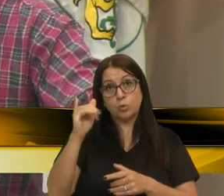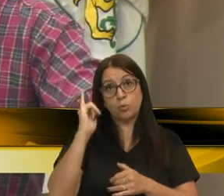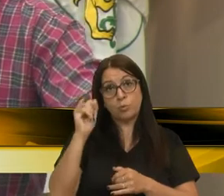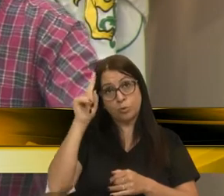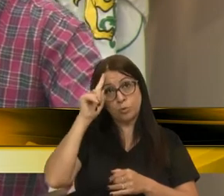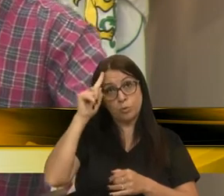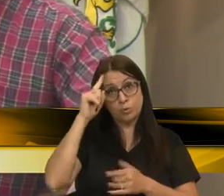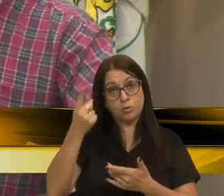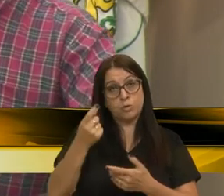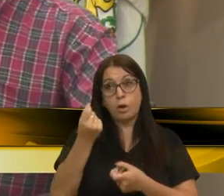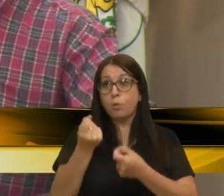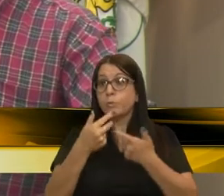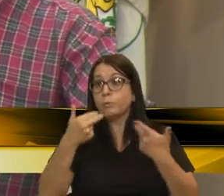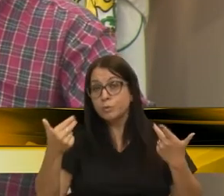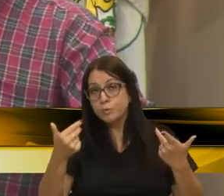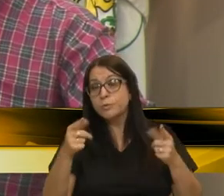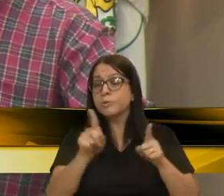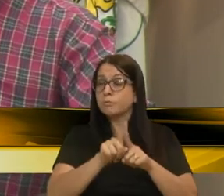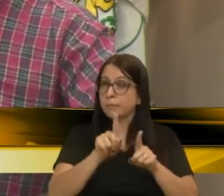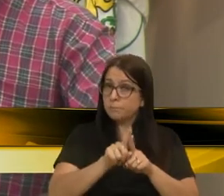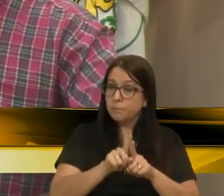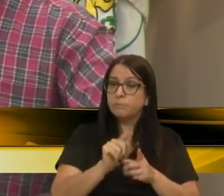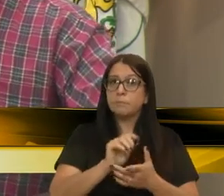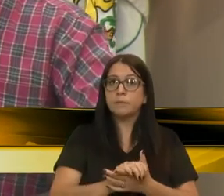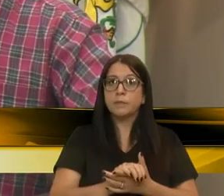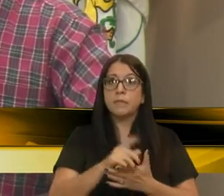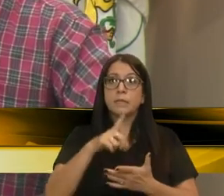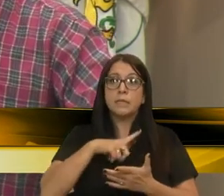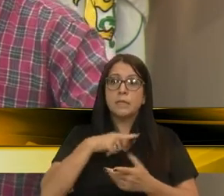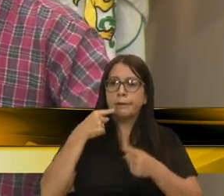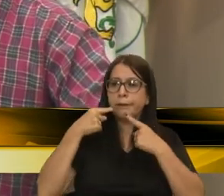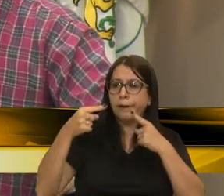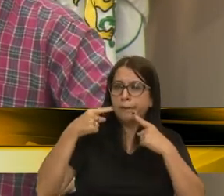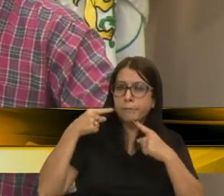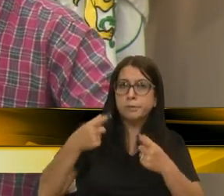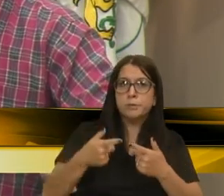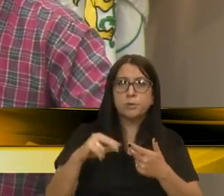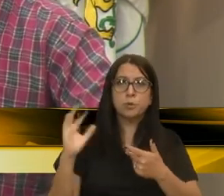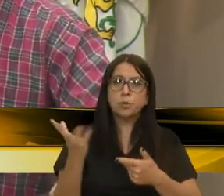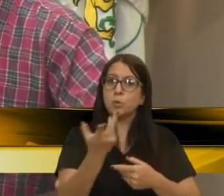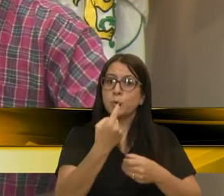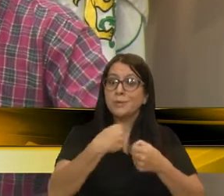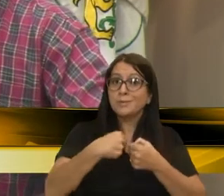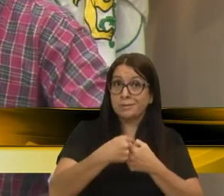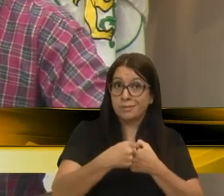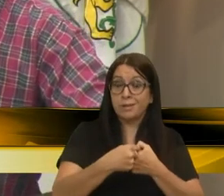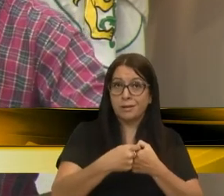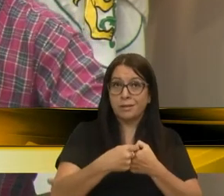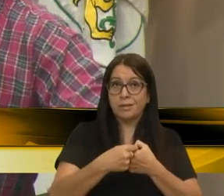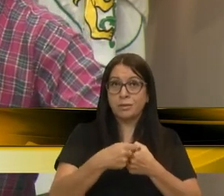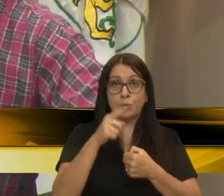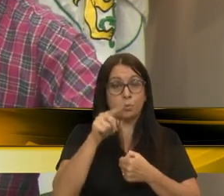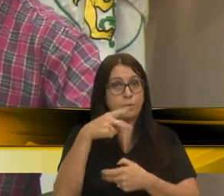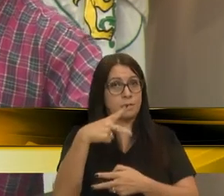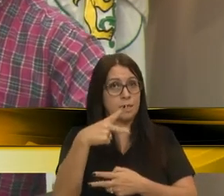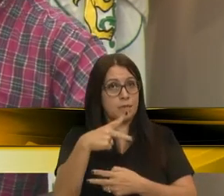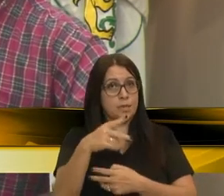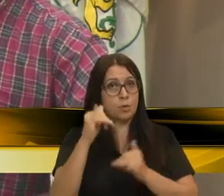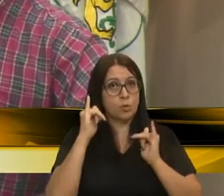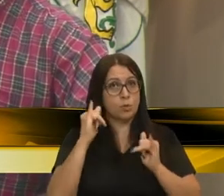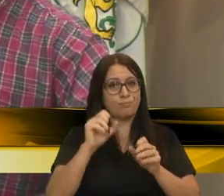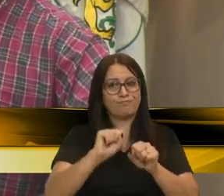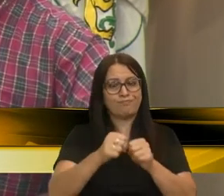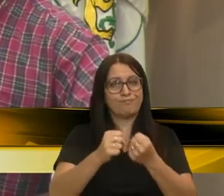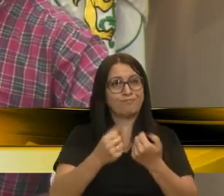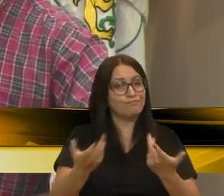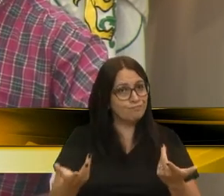dias. Algumas outras questões também, que se tem reclamações em toda a cidade. Uma delas, ônibus